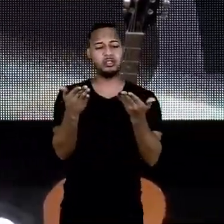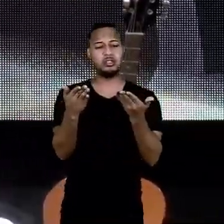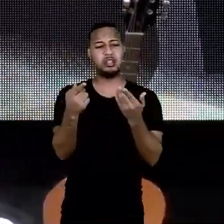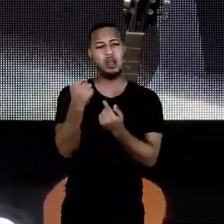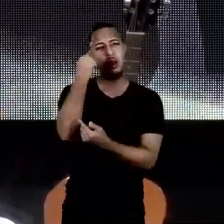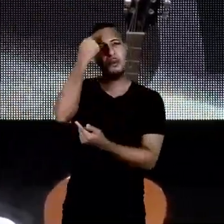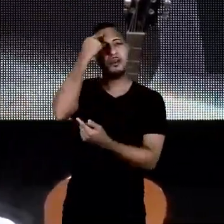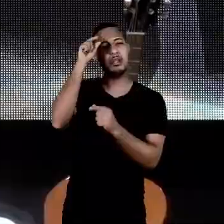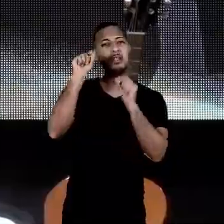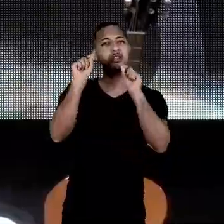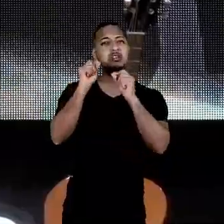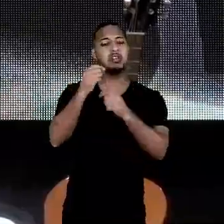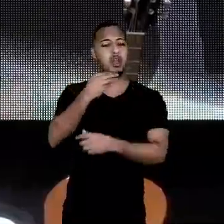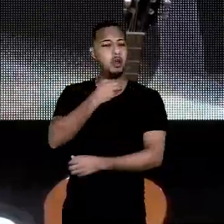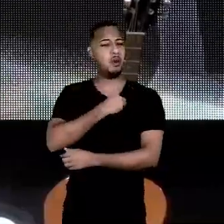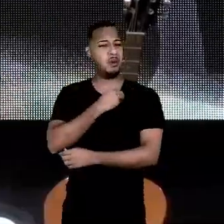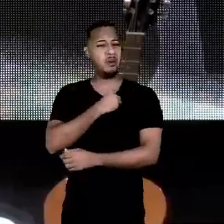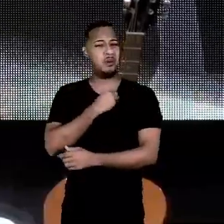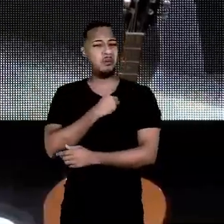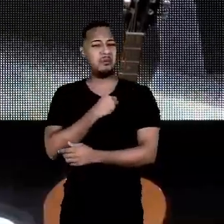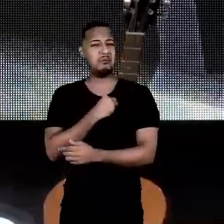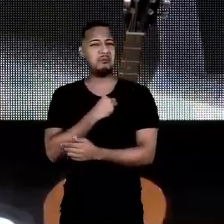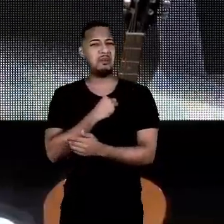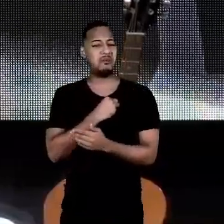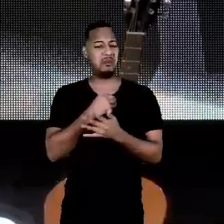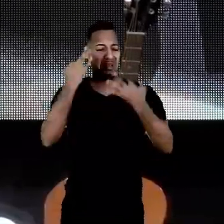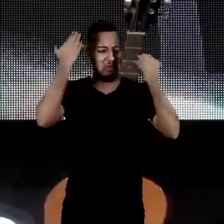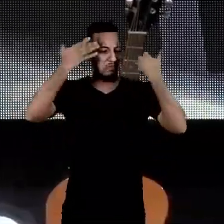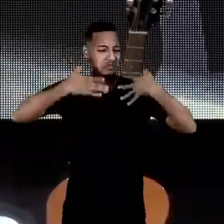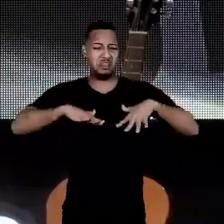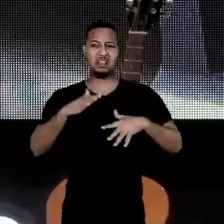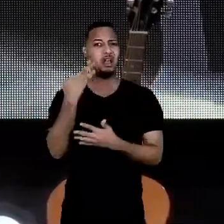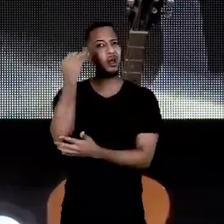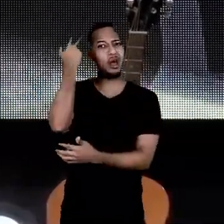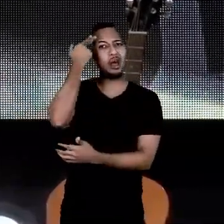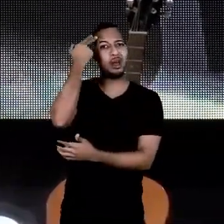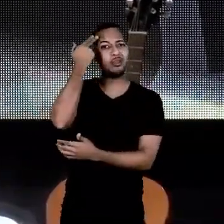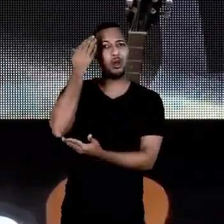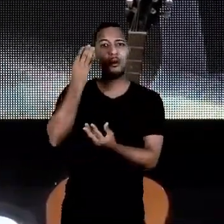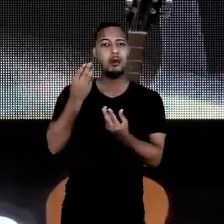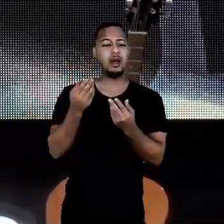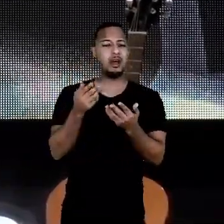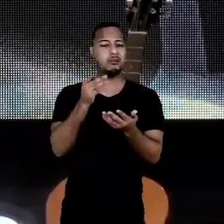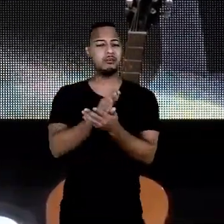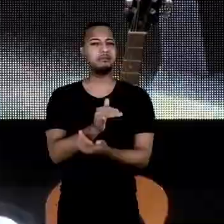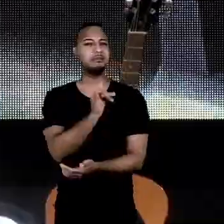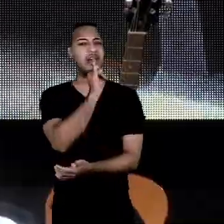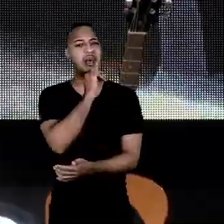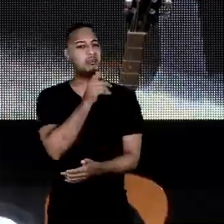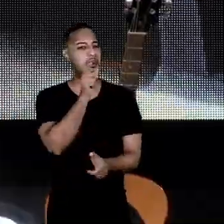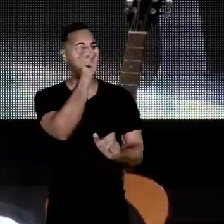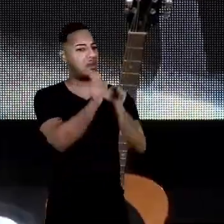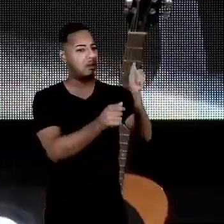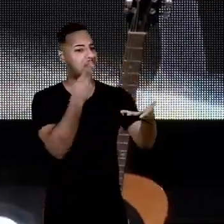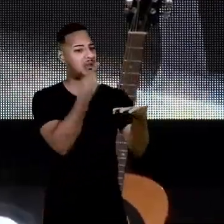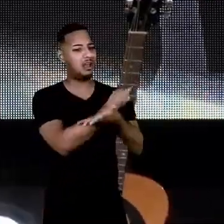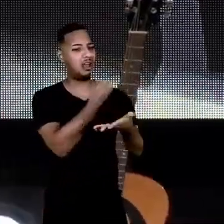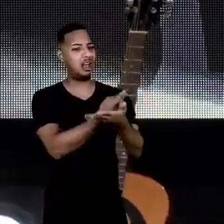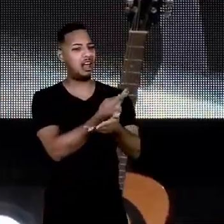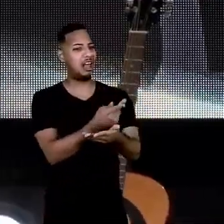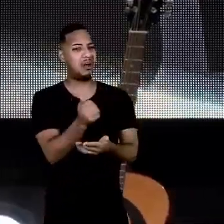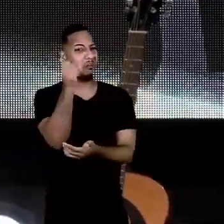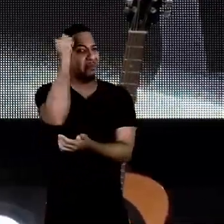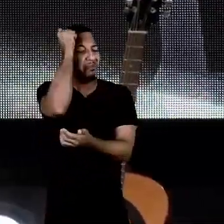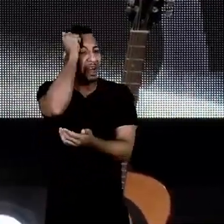o pecado é algo normal. As pessoas erram e não têm arrependimento. As